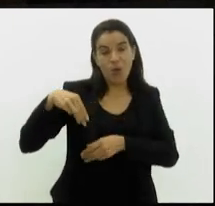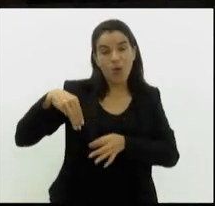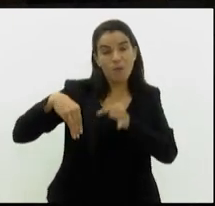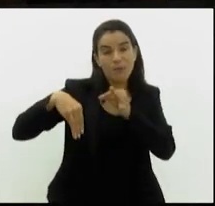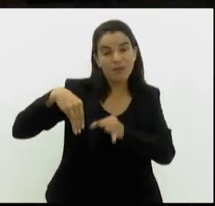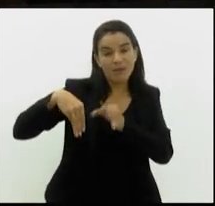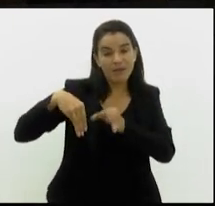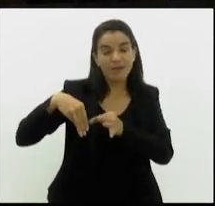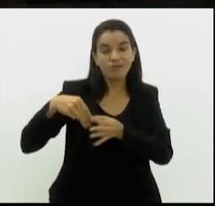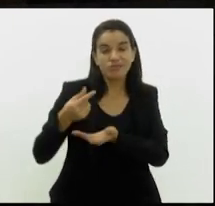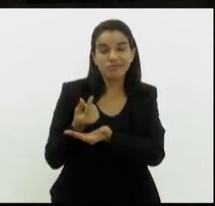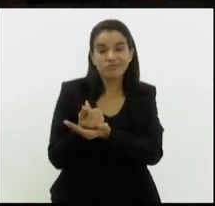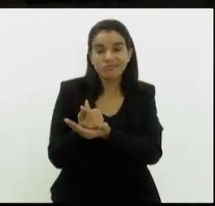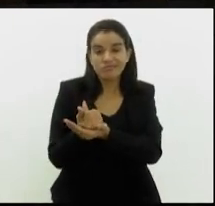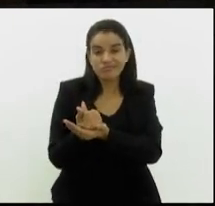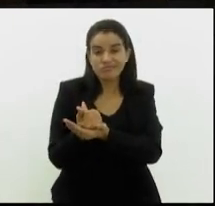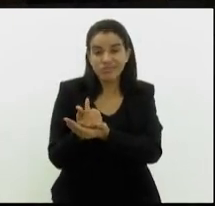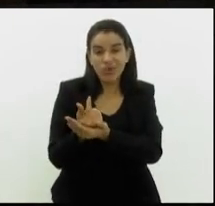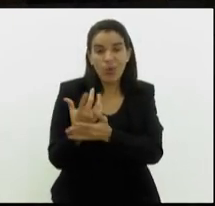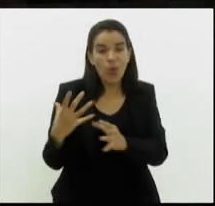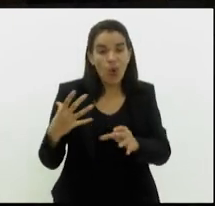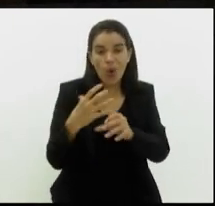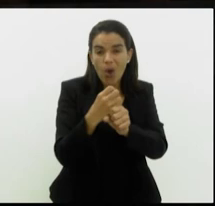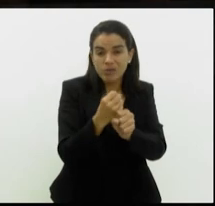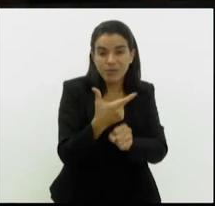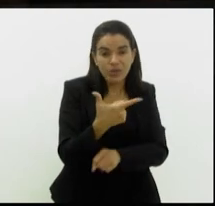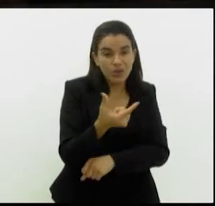orçamento de 2024 está fechado.